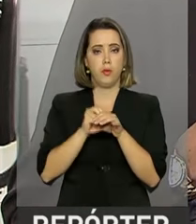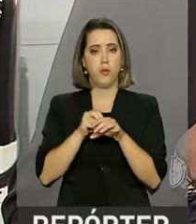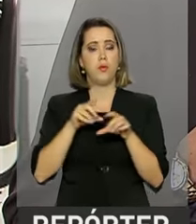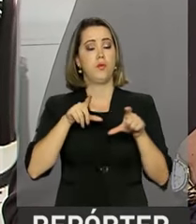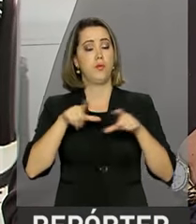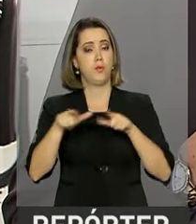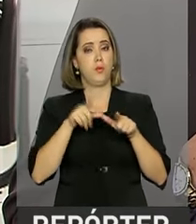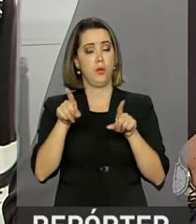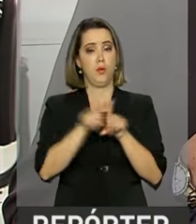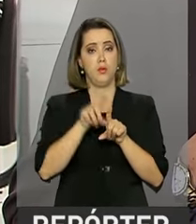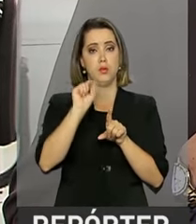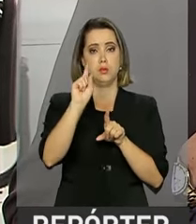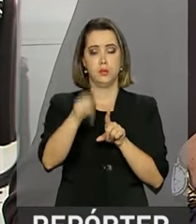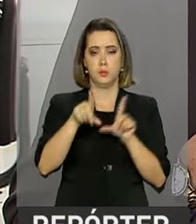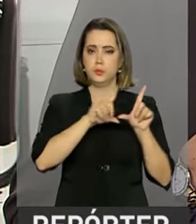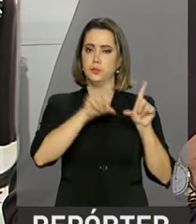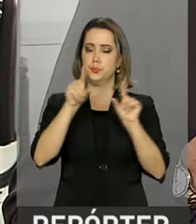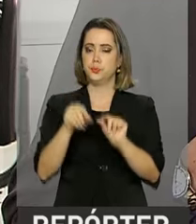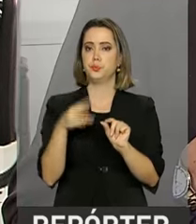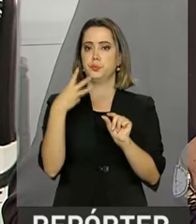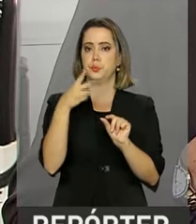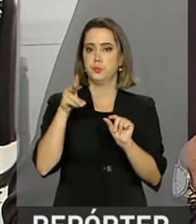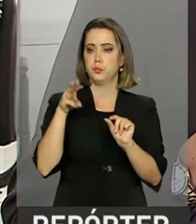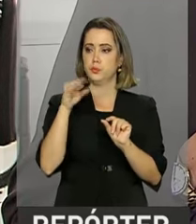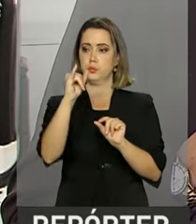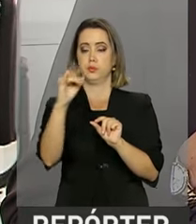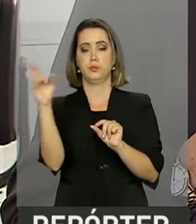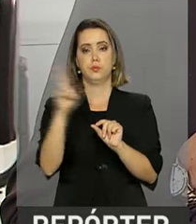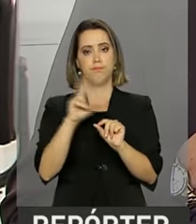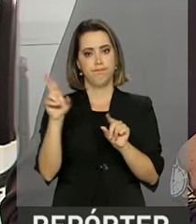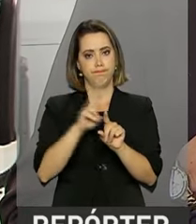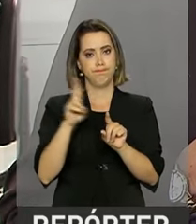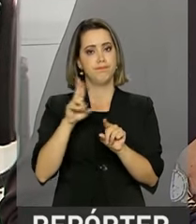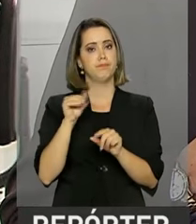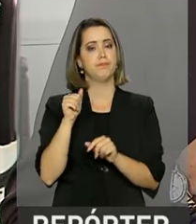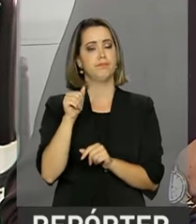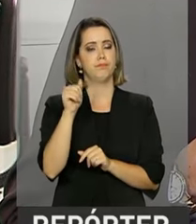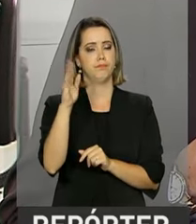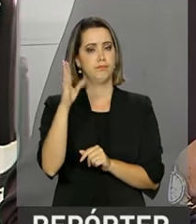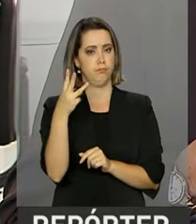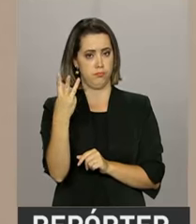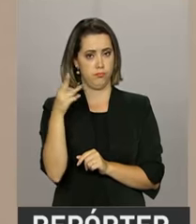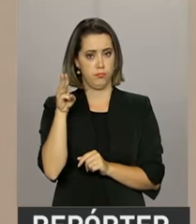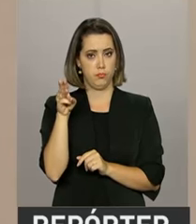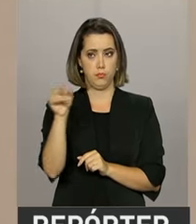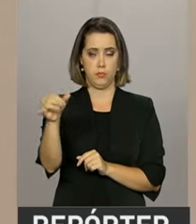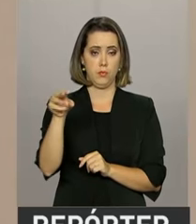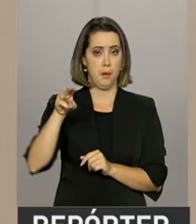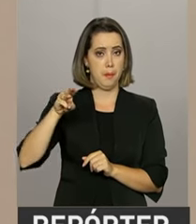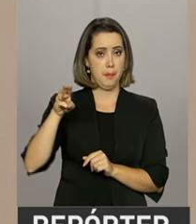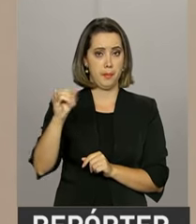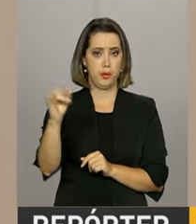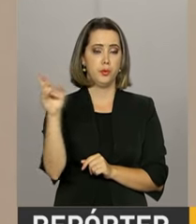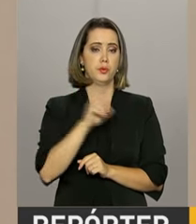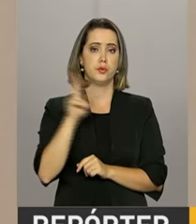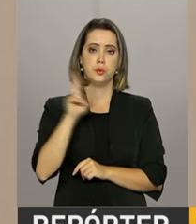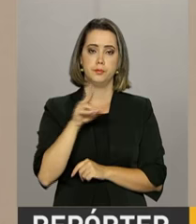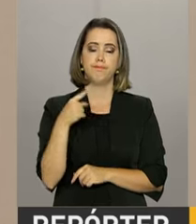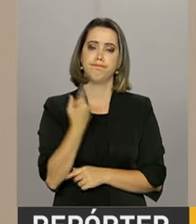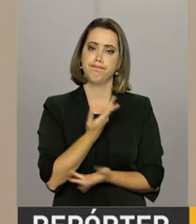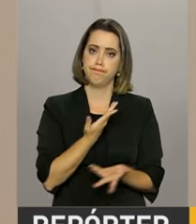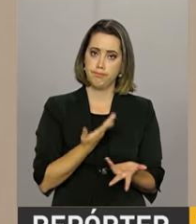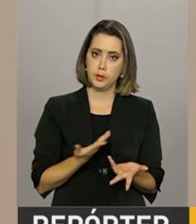seja reduzido em até três milhões e 700 milhões de reais é um momento que nós não